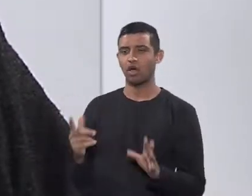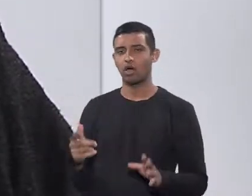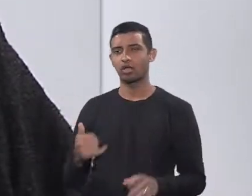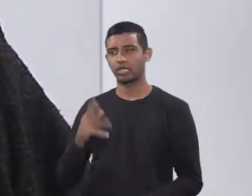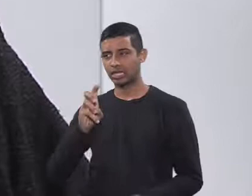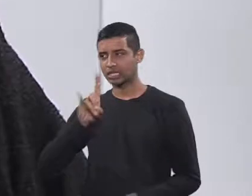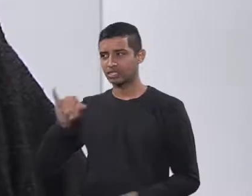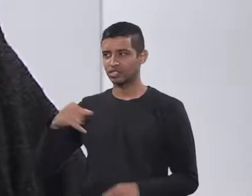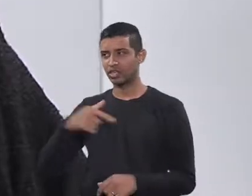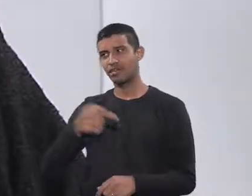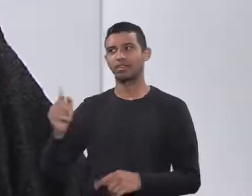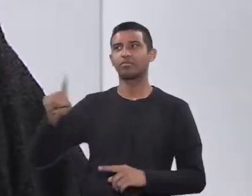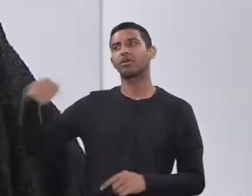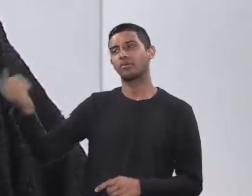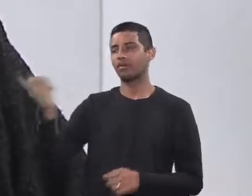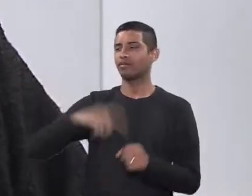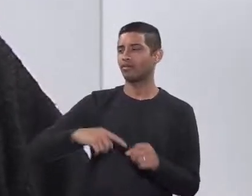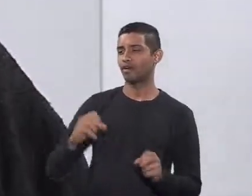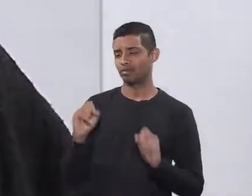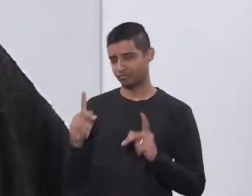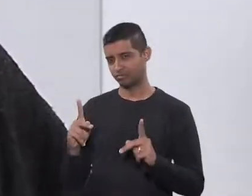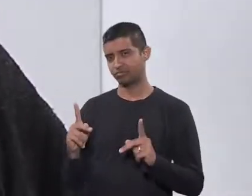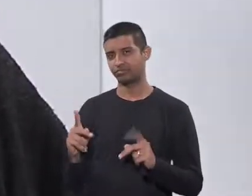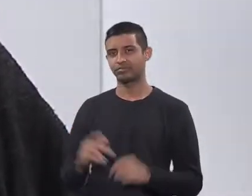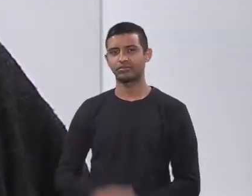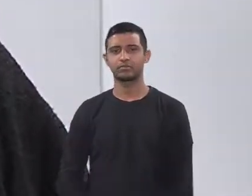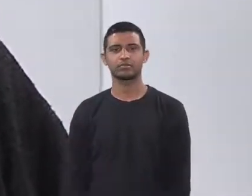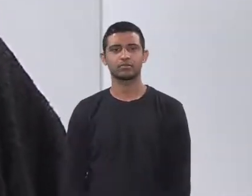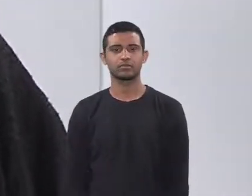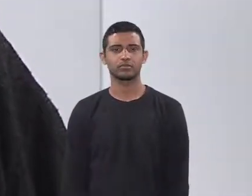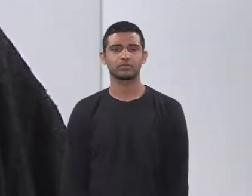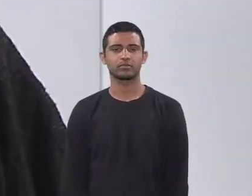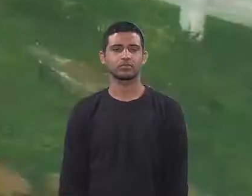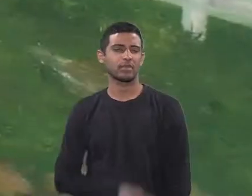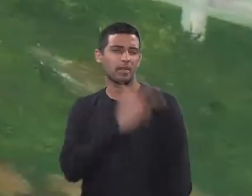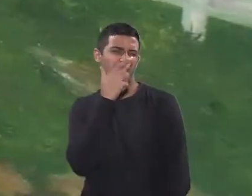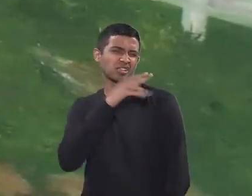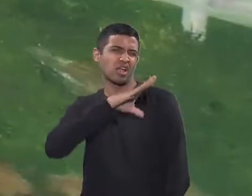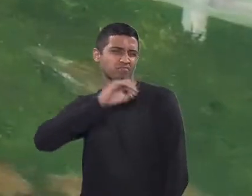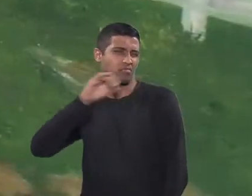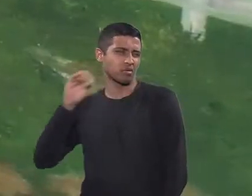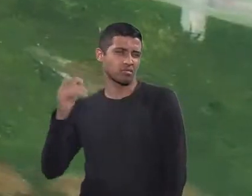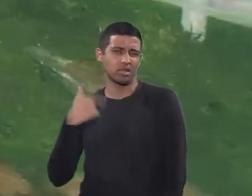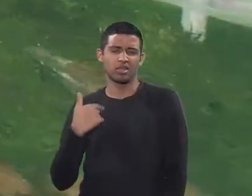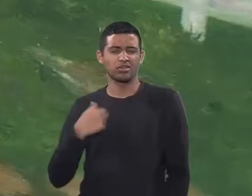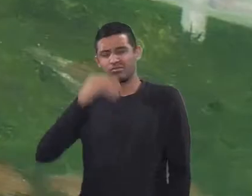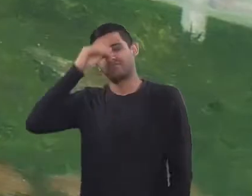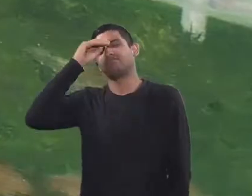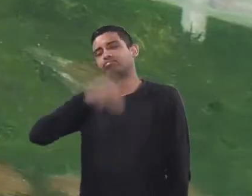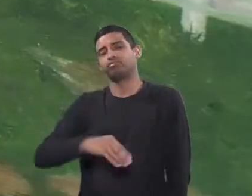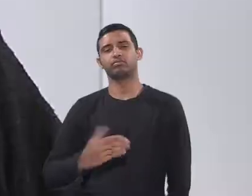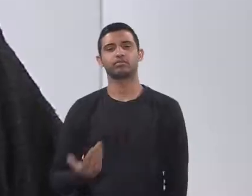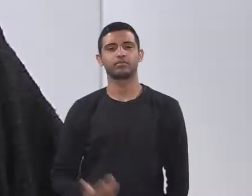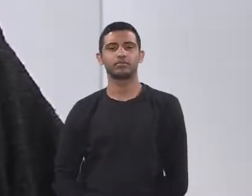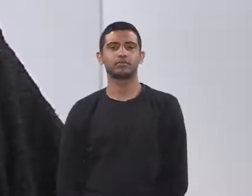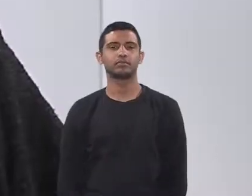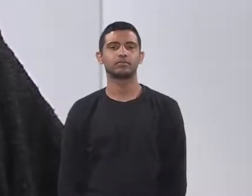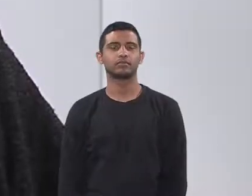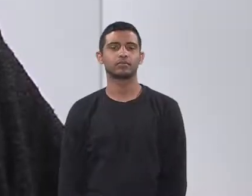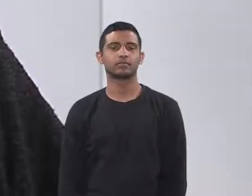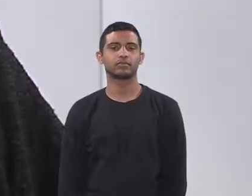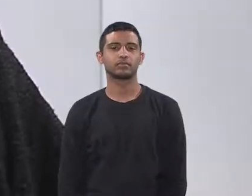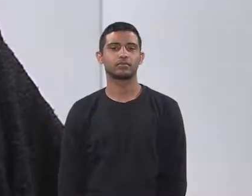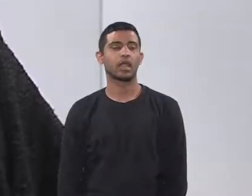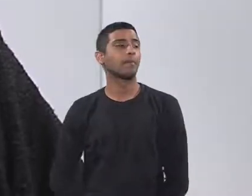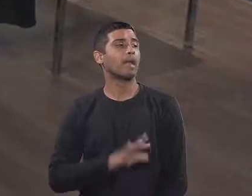15 dias, volte daqui a mais uma semana, e com isso você terminava desistindo. Como é que você